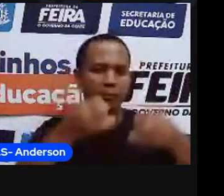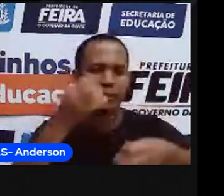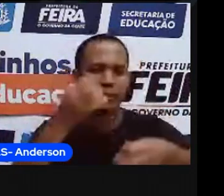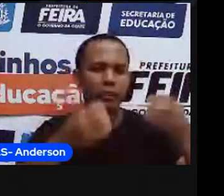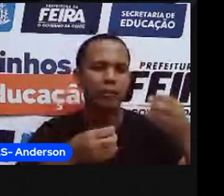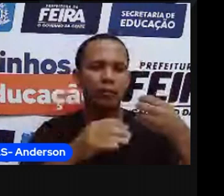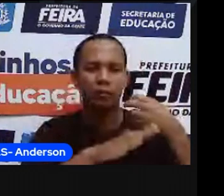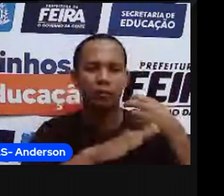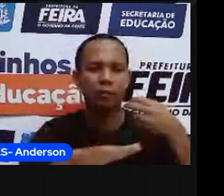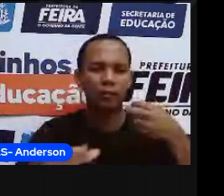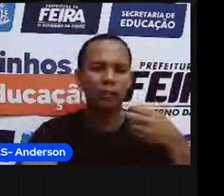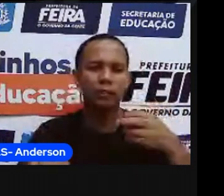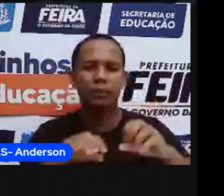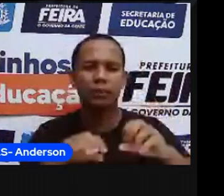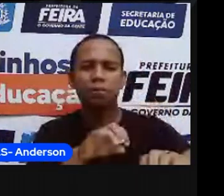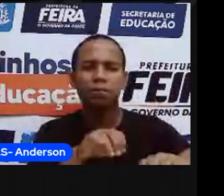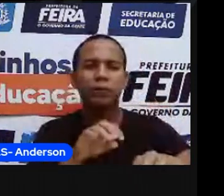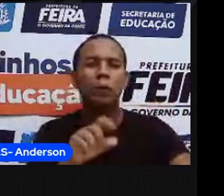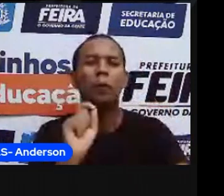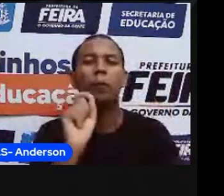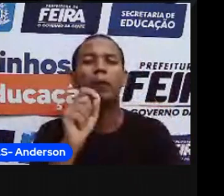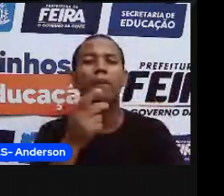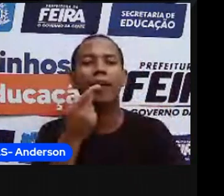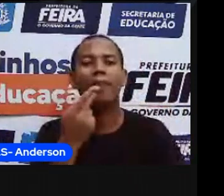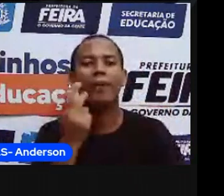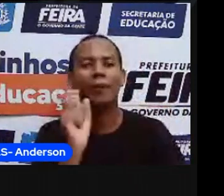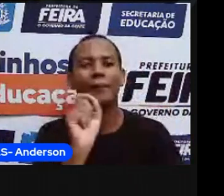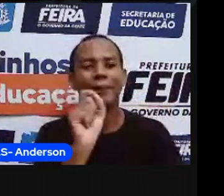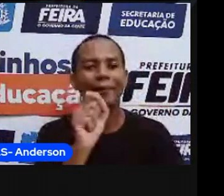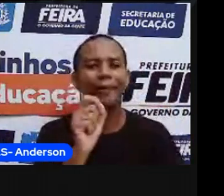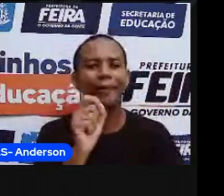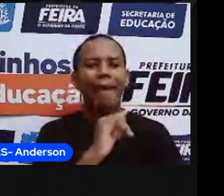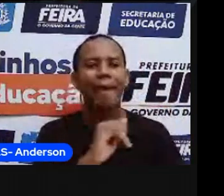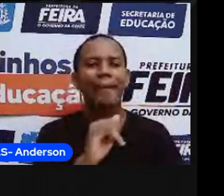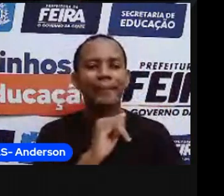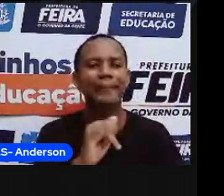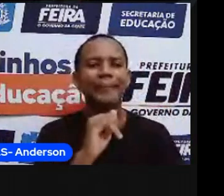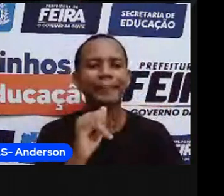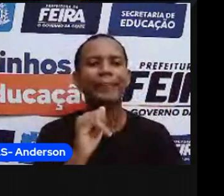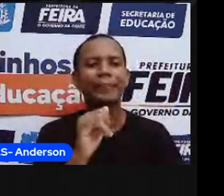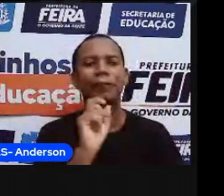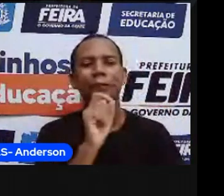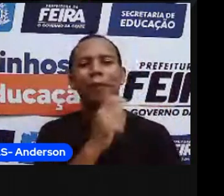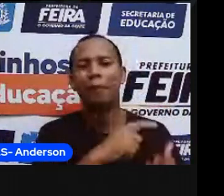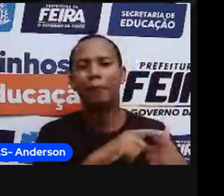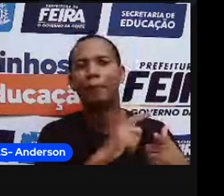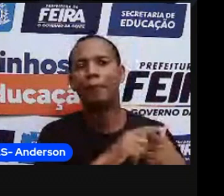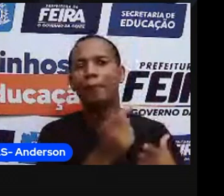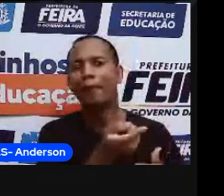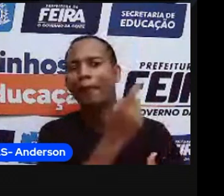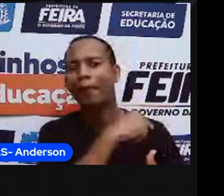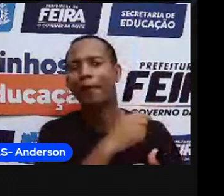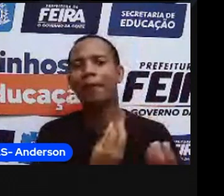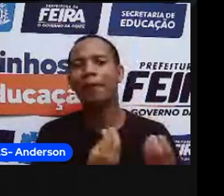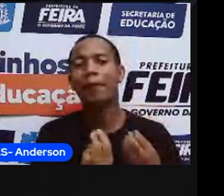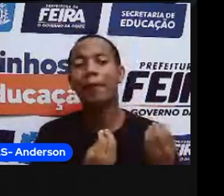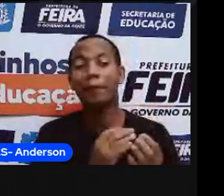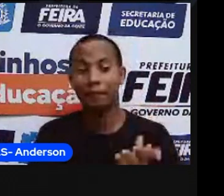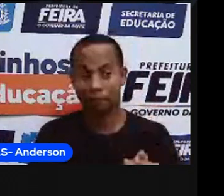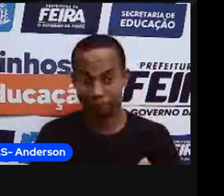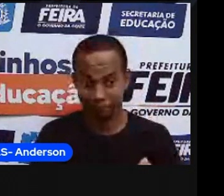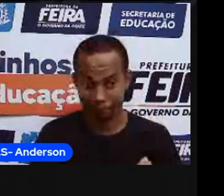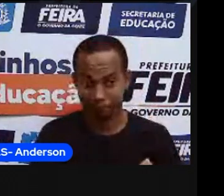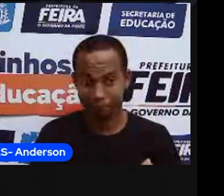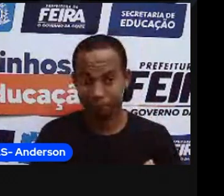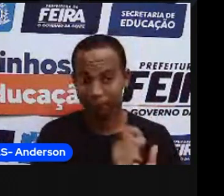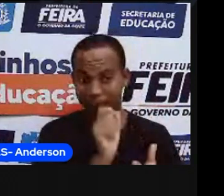ali como ele vai comunicar aquela situação àquelas crianças. O que você acha? O que você